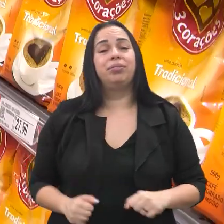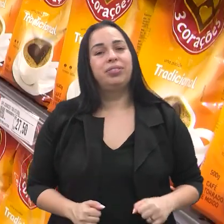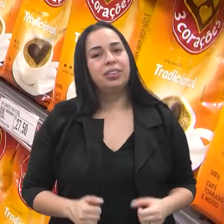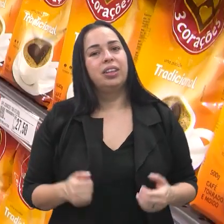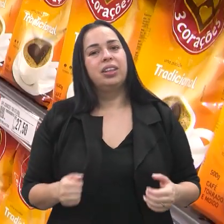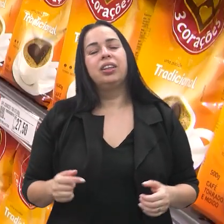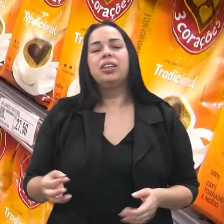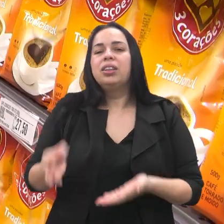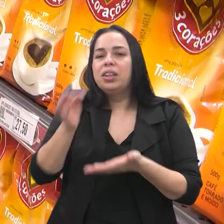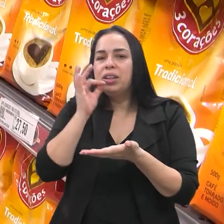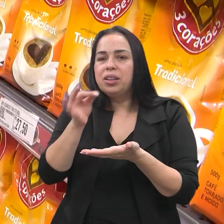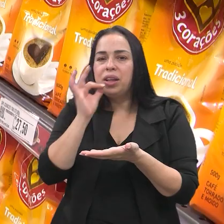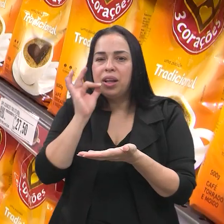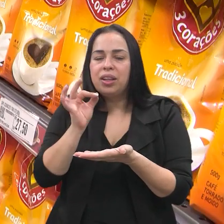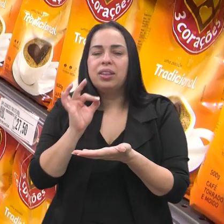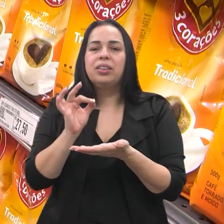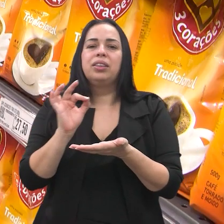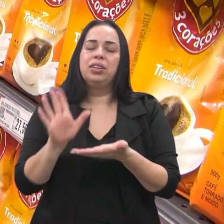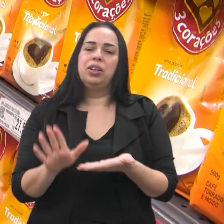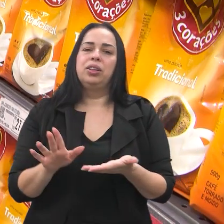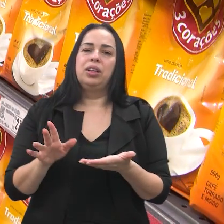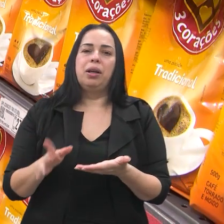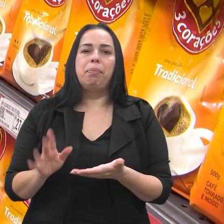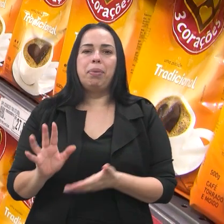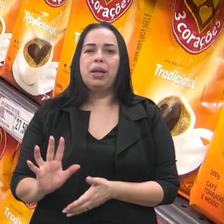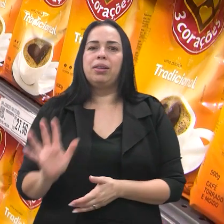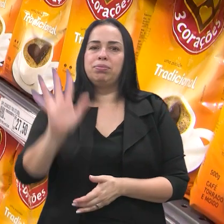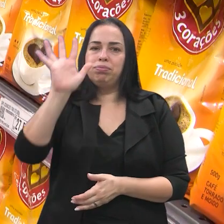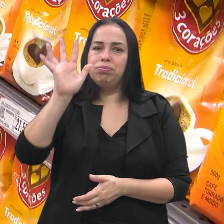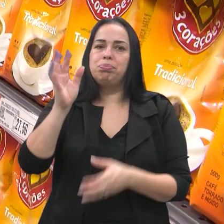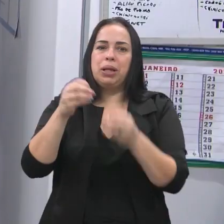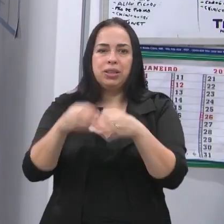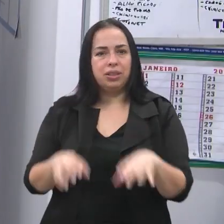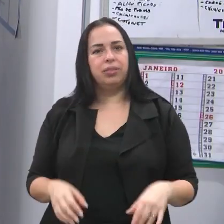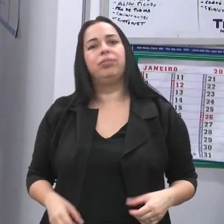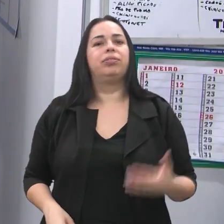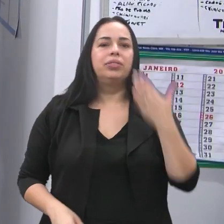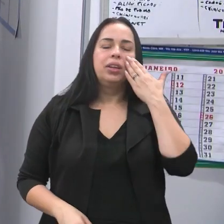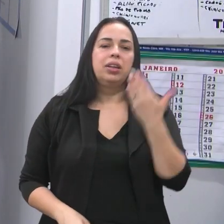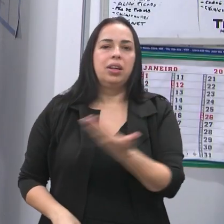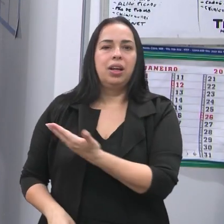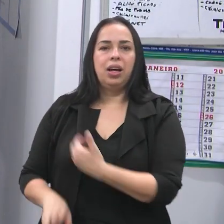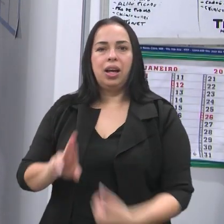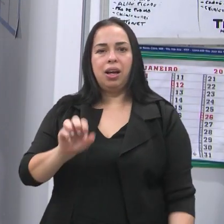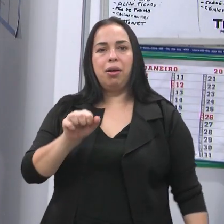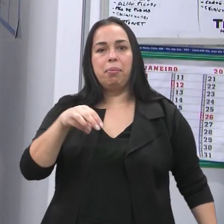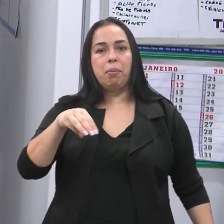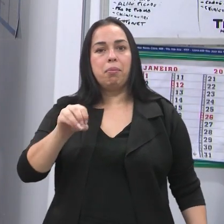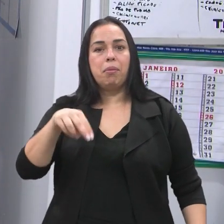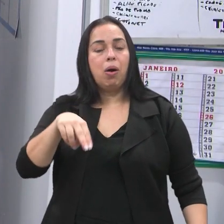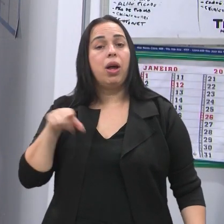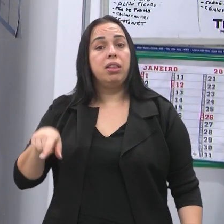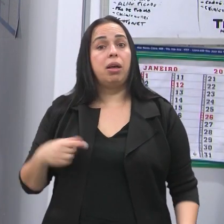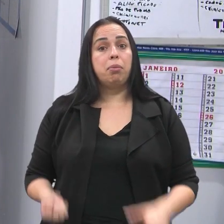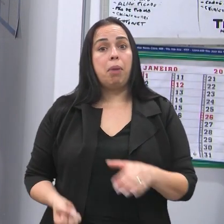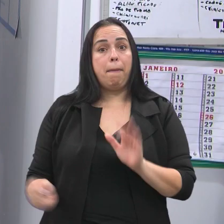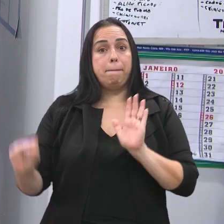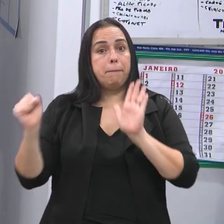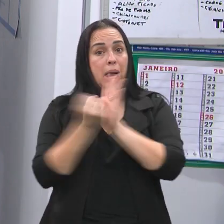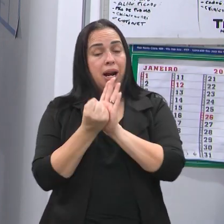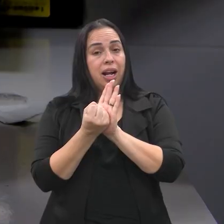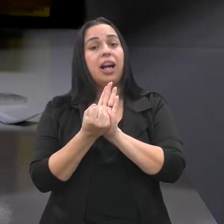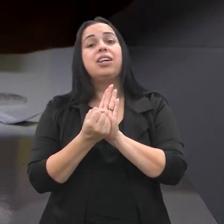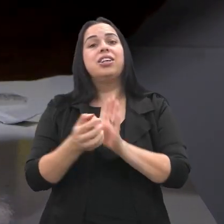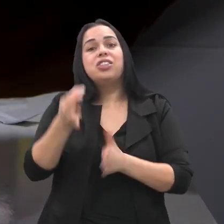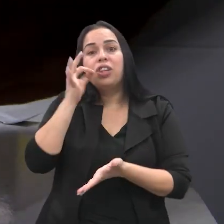né? O aumento no café afeta toda uma cadeia produtiva. O Ramon tem uma marca de café gourmet desde